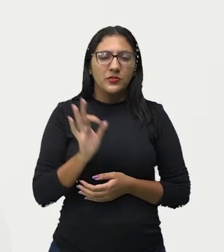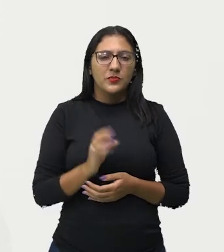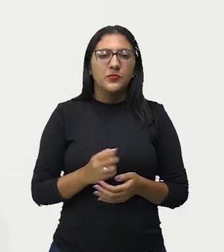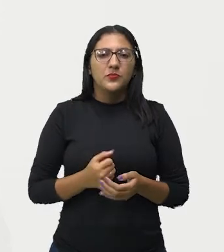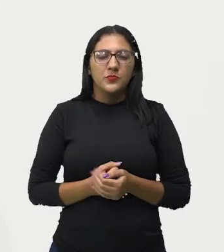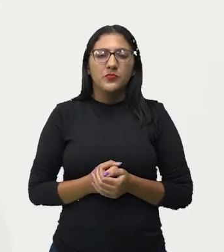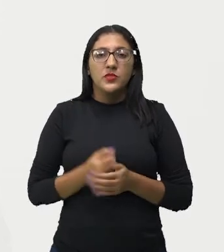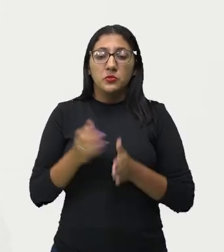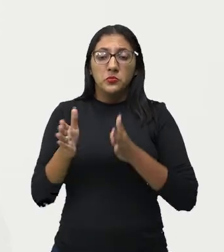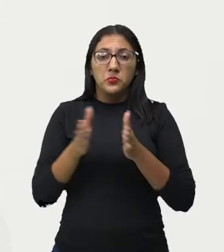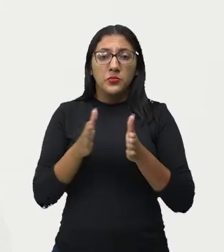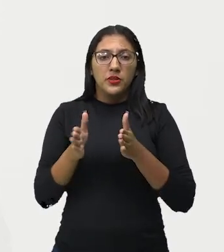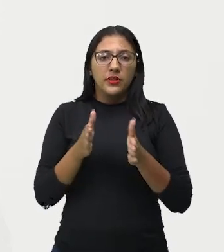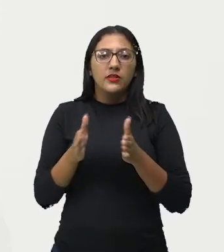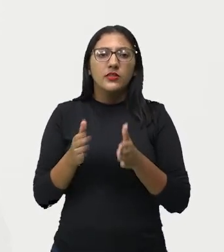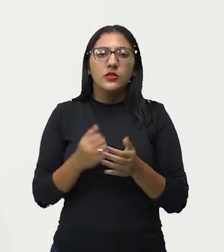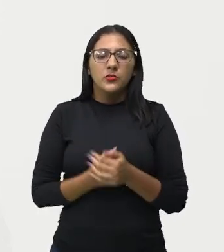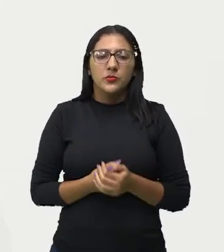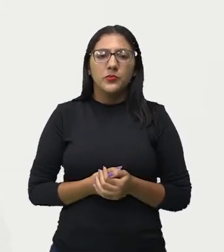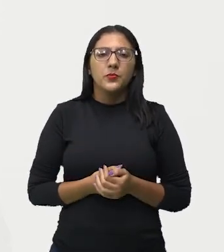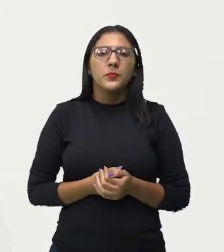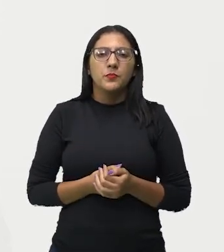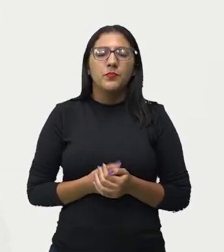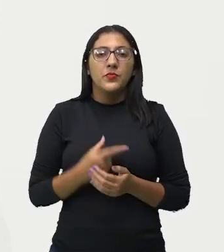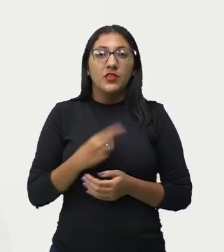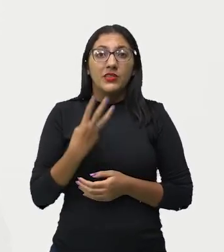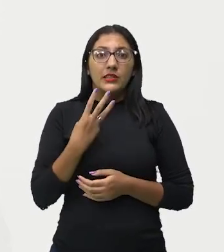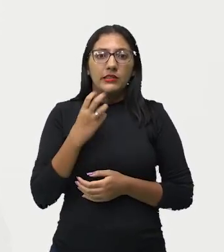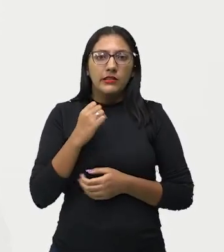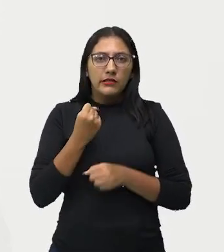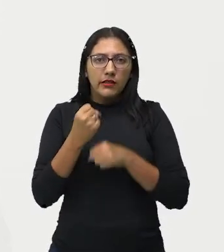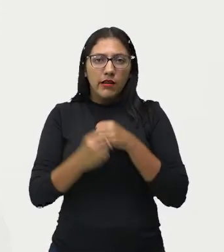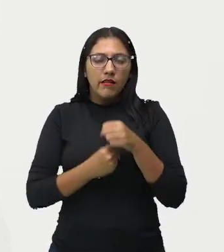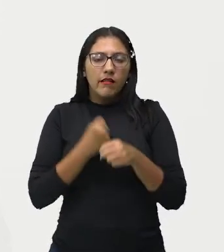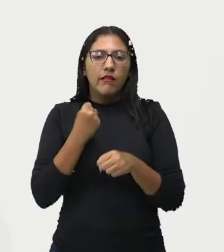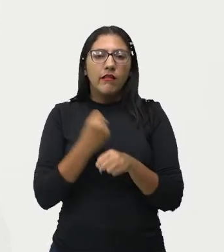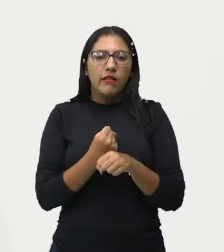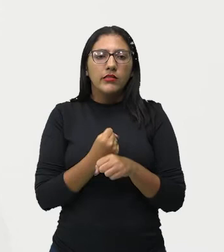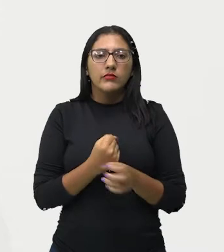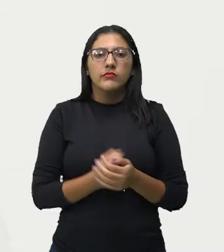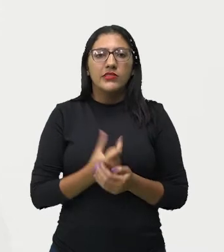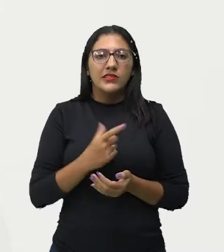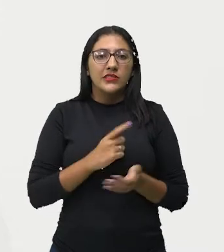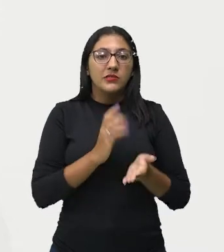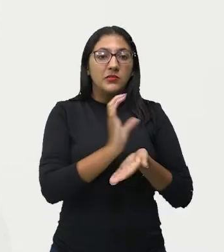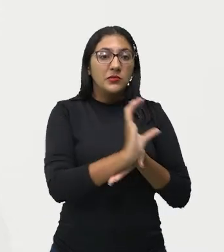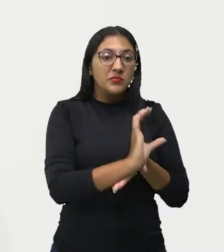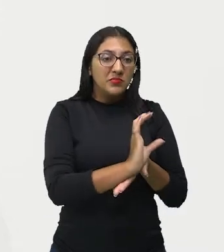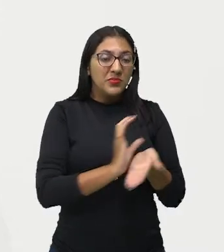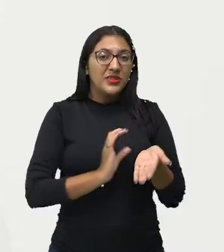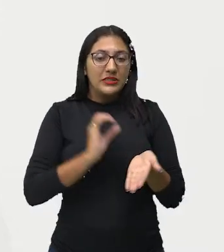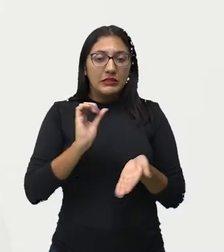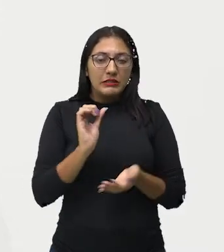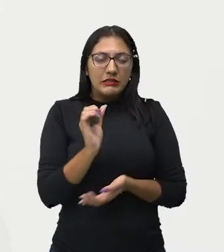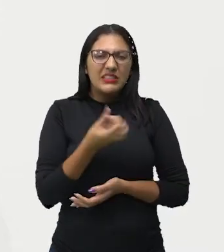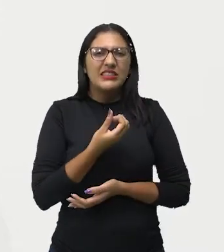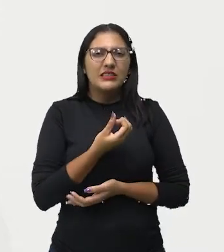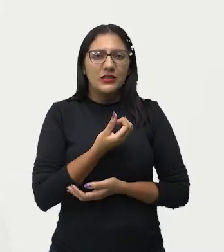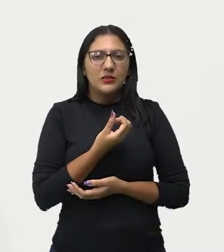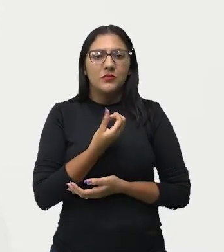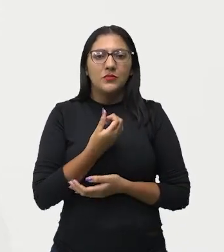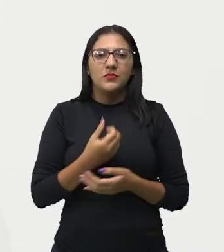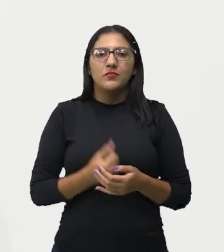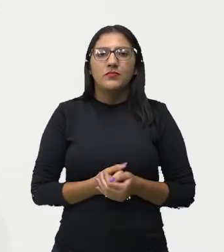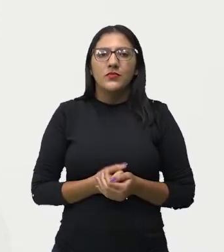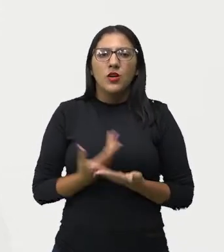15% ao ano. Após 3 anos de aplicação, ele recebeu 6 mil reais de juros. Quais